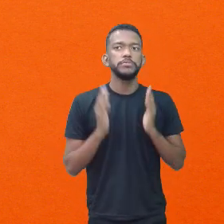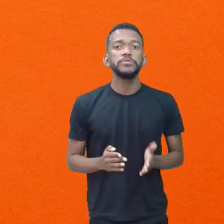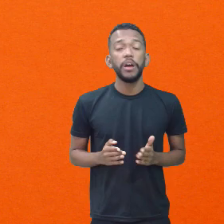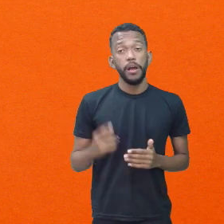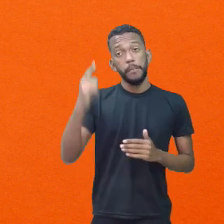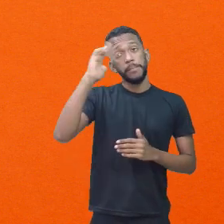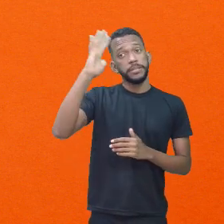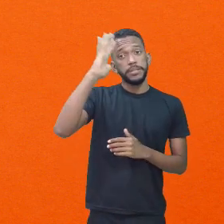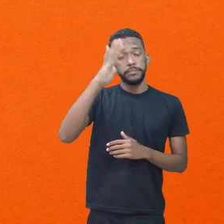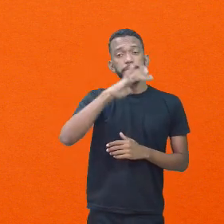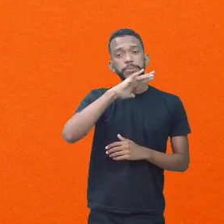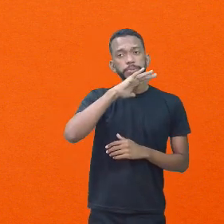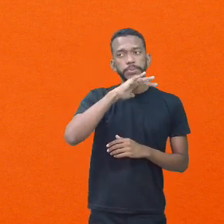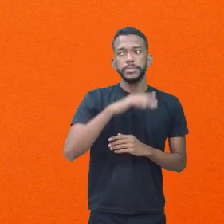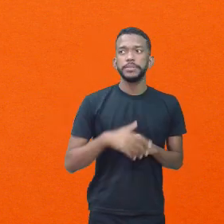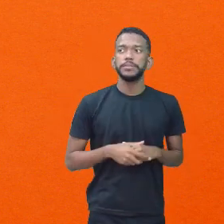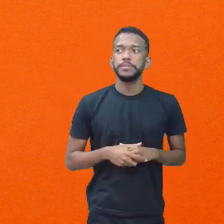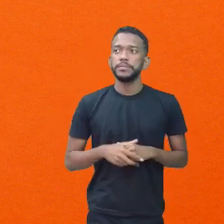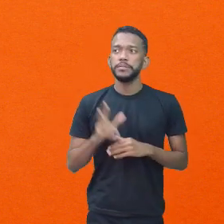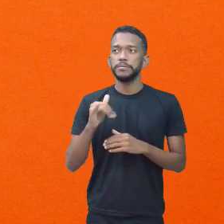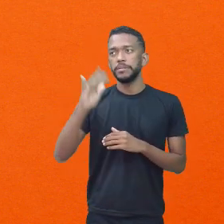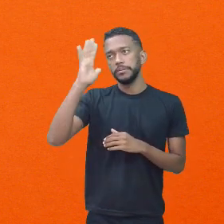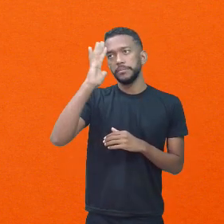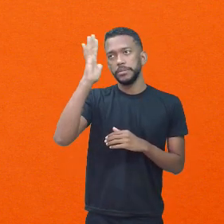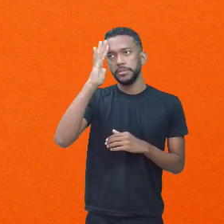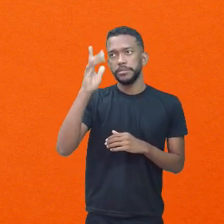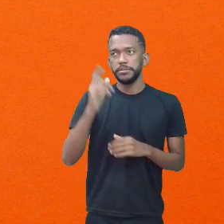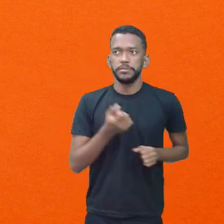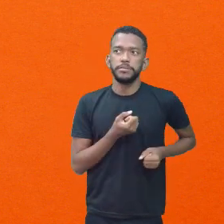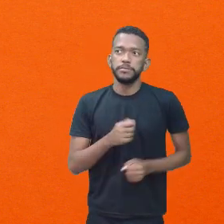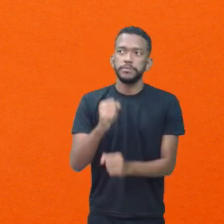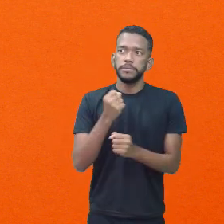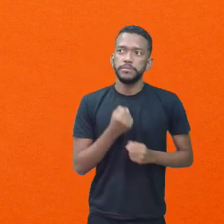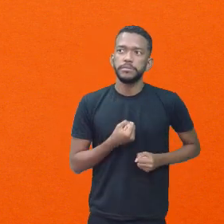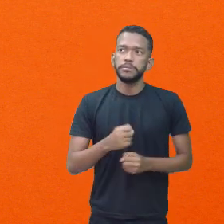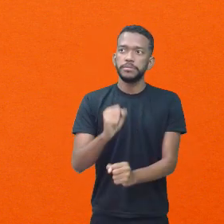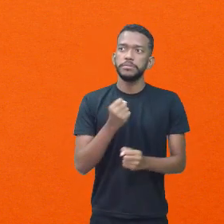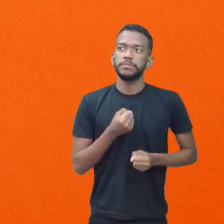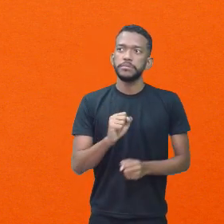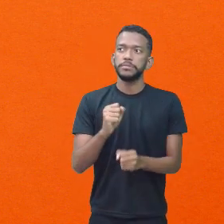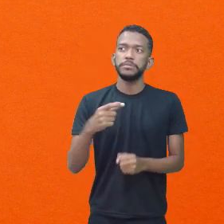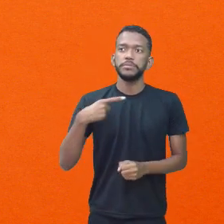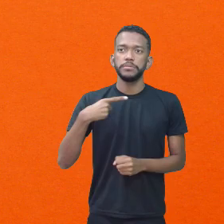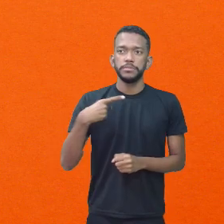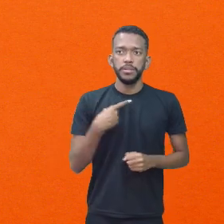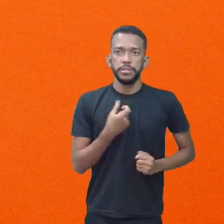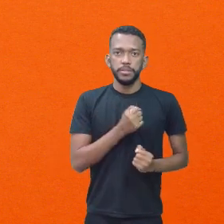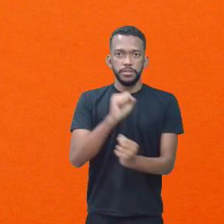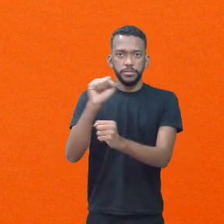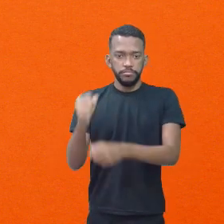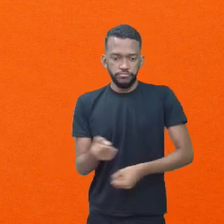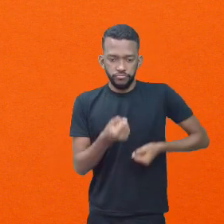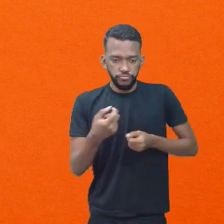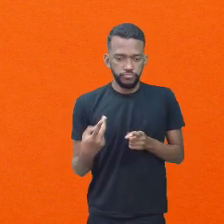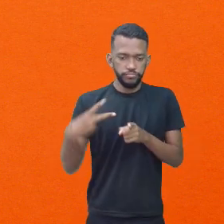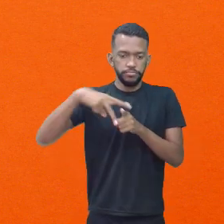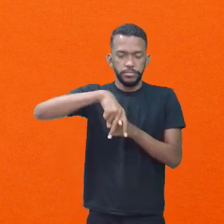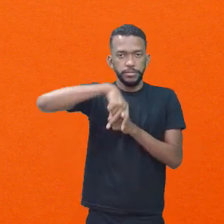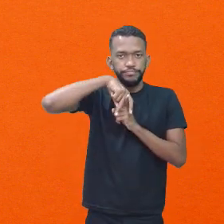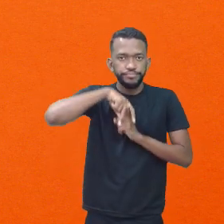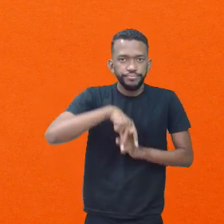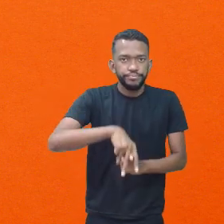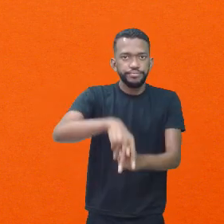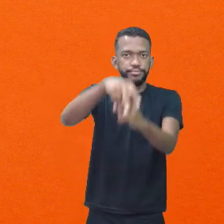questão com a vassoura também, não vai imaginar uma vassoura com um motor para a bruxa sair voando por aí, é claro que isso é uma